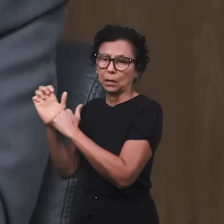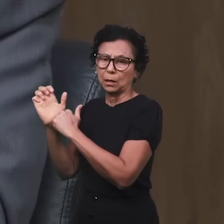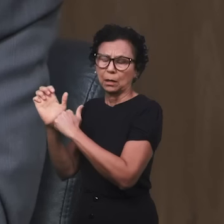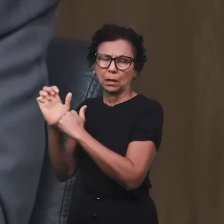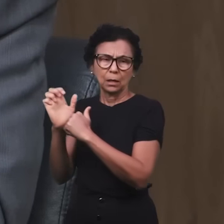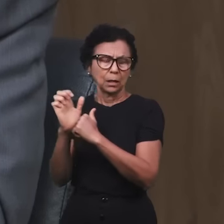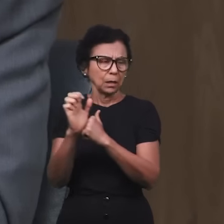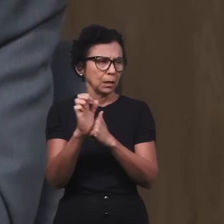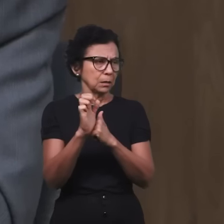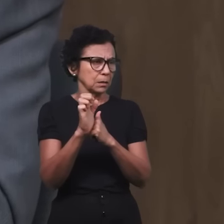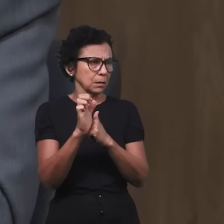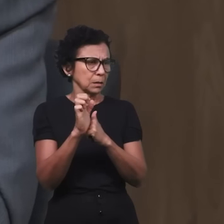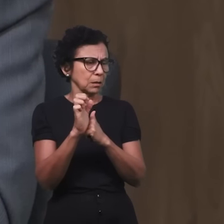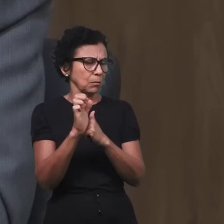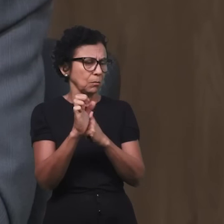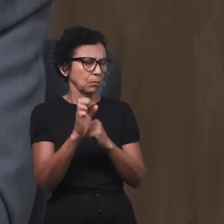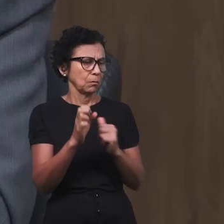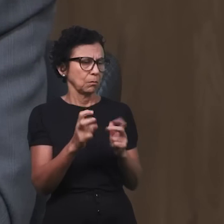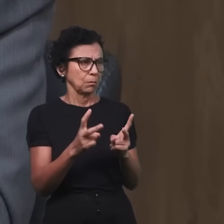Eliseu, então, percebe,